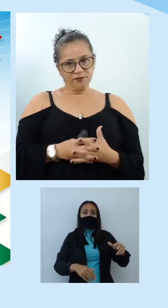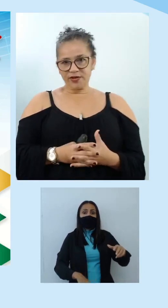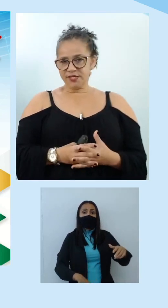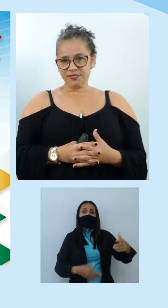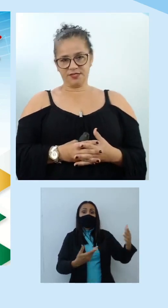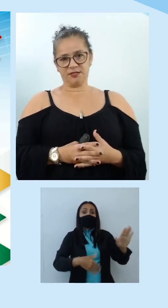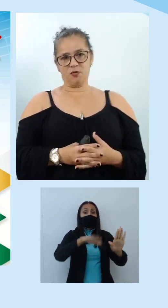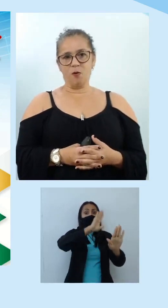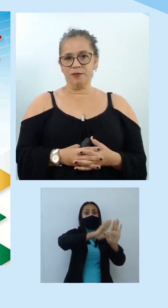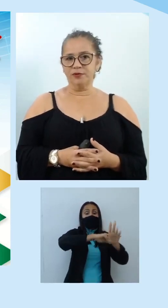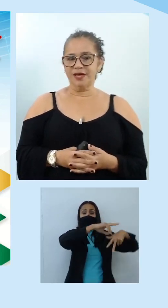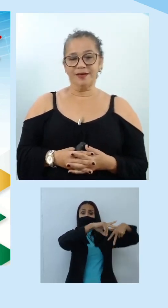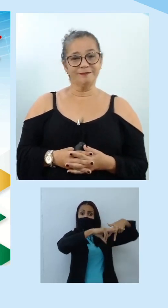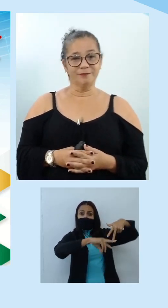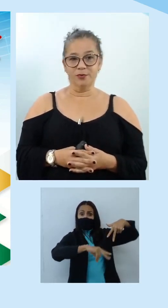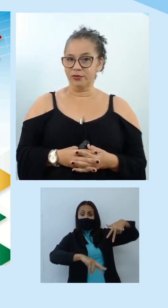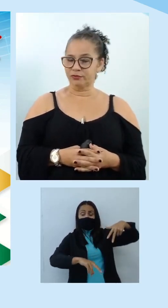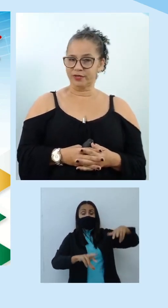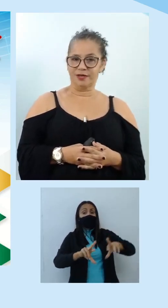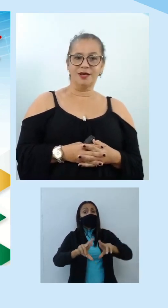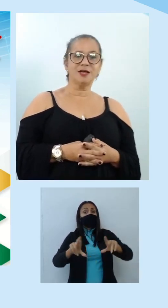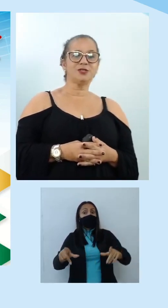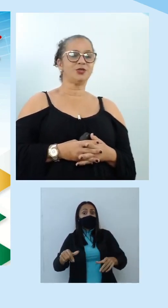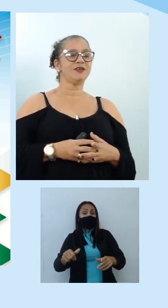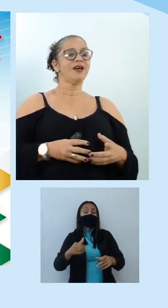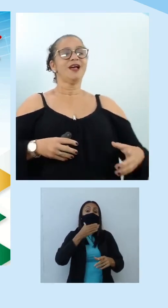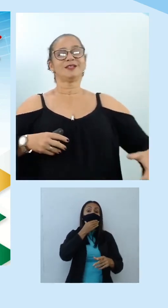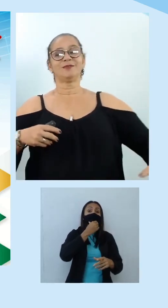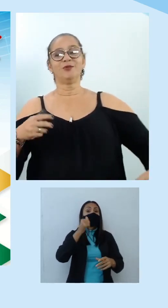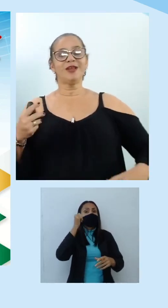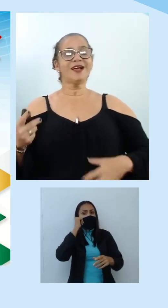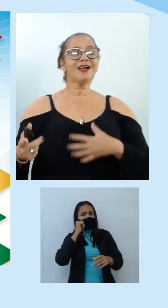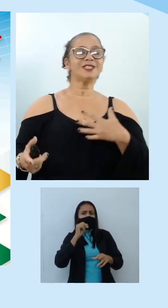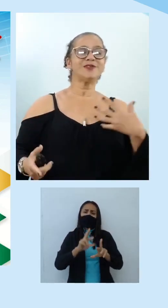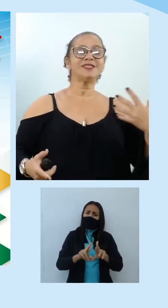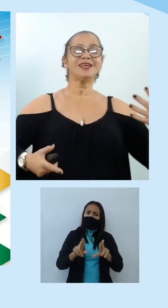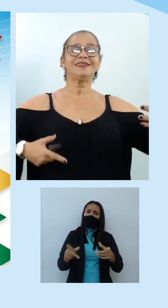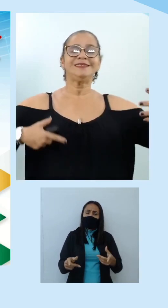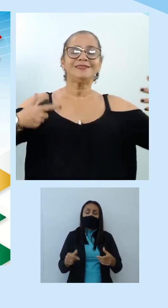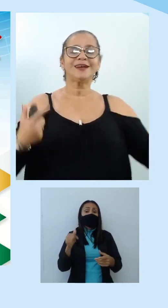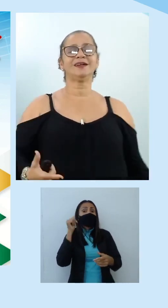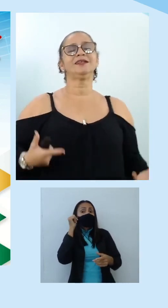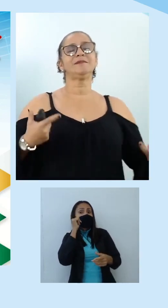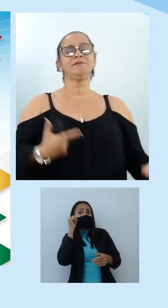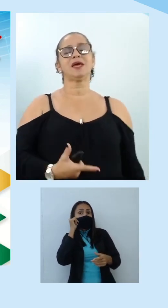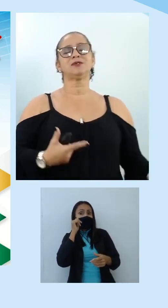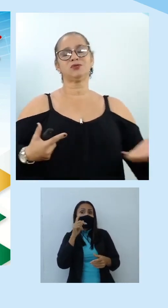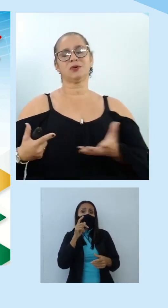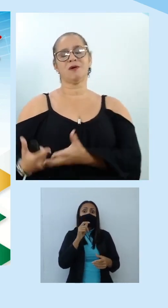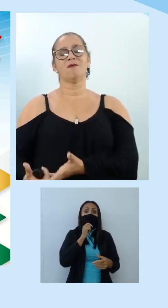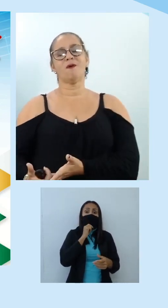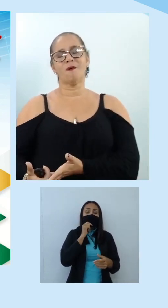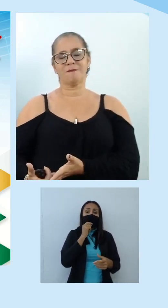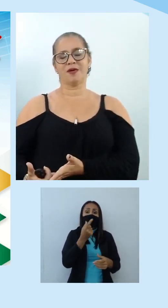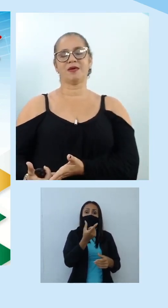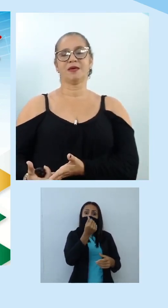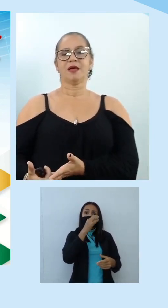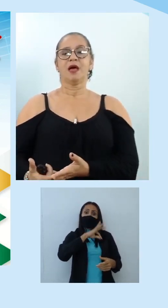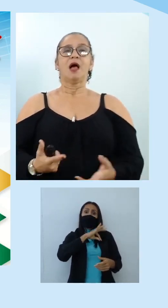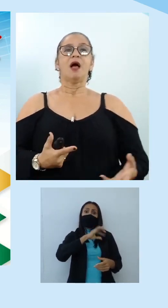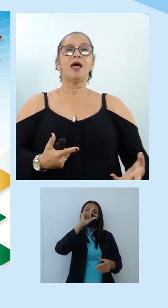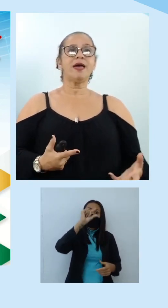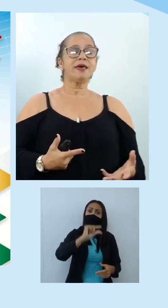Gente, há diferenças entre homem e mulher muito grande. Mulher, às vezes, ainda ganha menos do que o